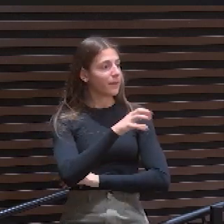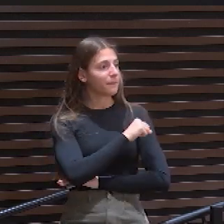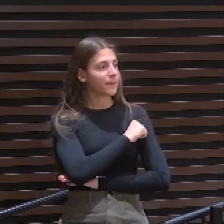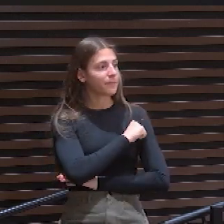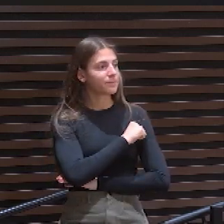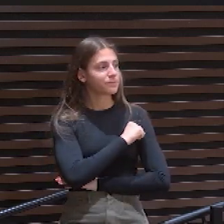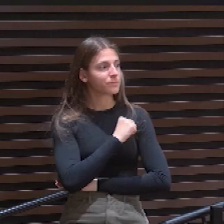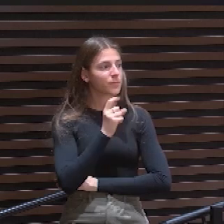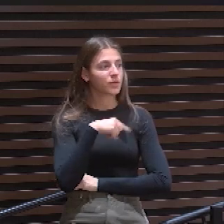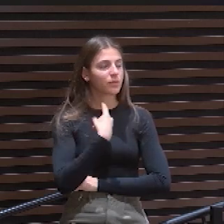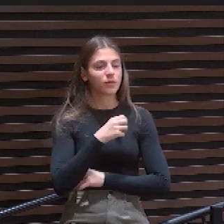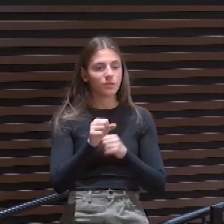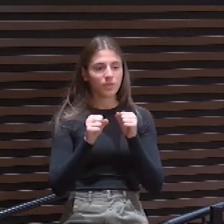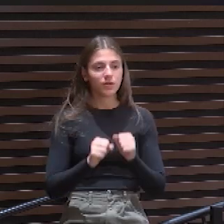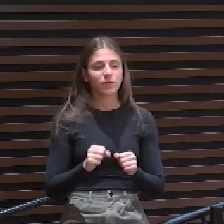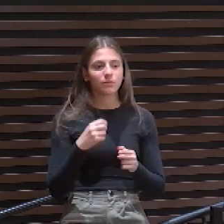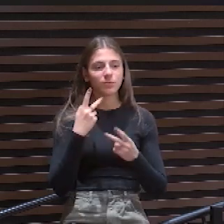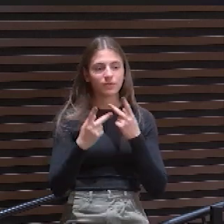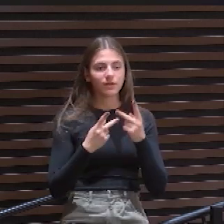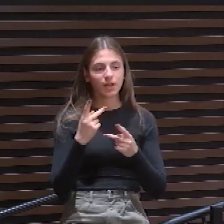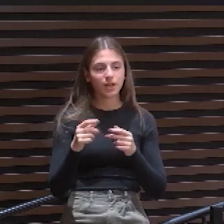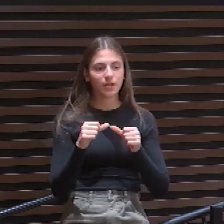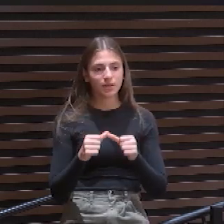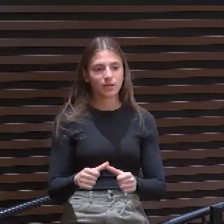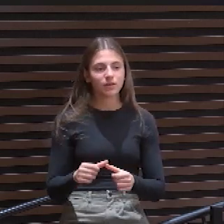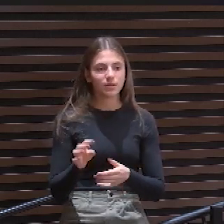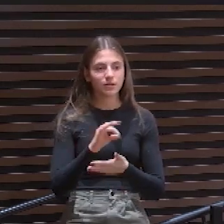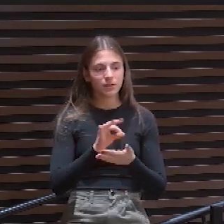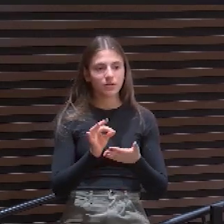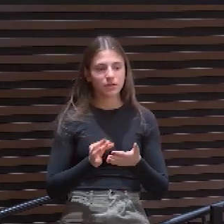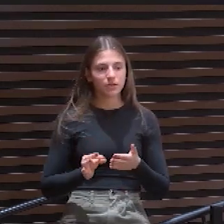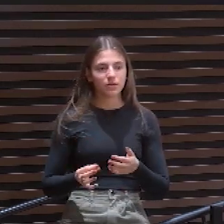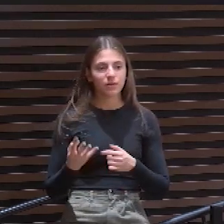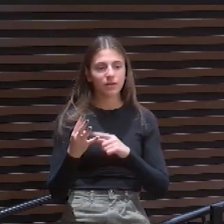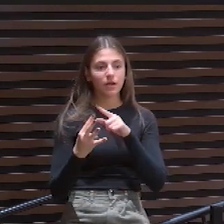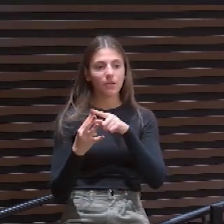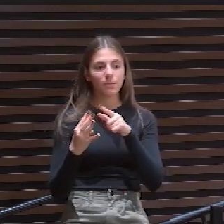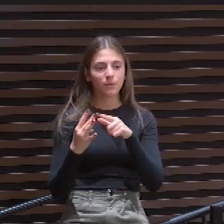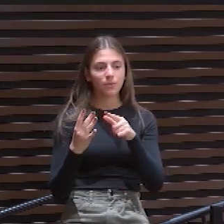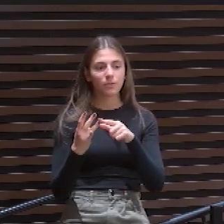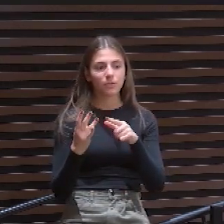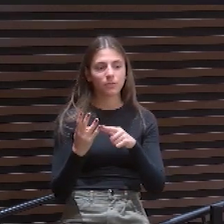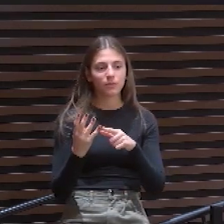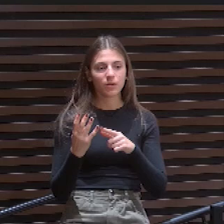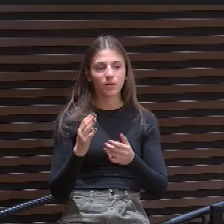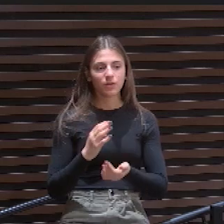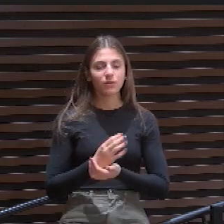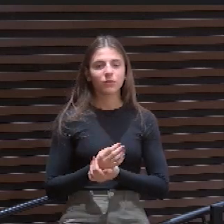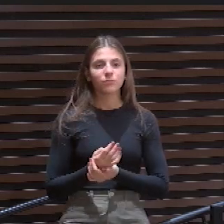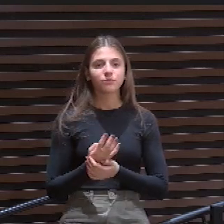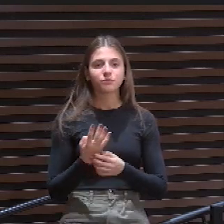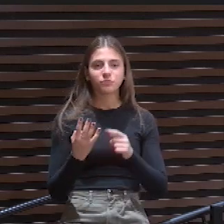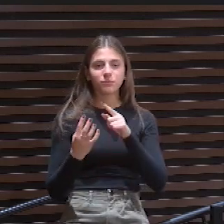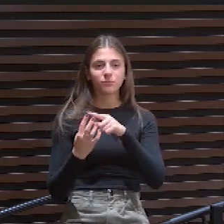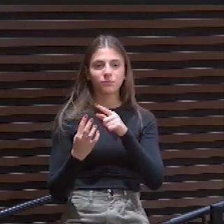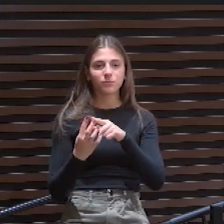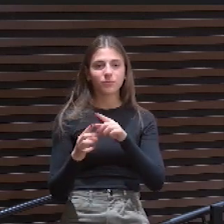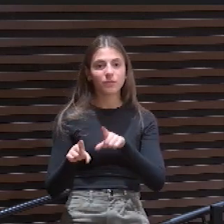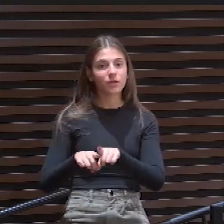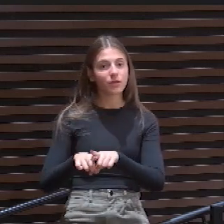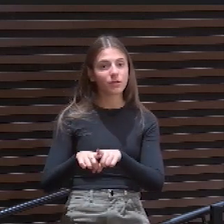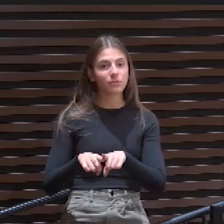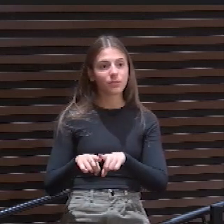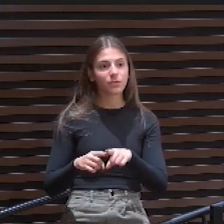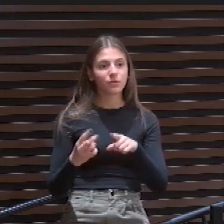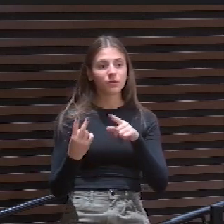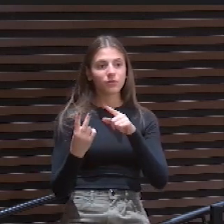Veja, podemos dizer aqui que nesse texto são 4 sujeitos. Começa a coletividade. Irmãos,